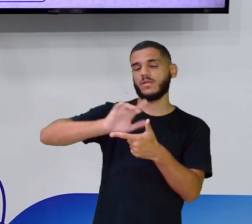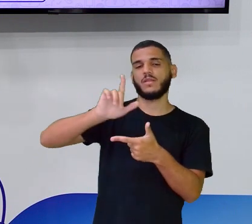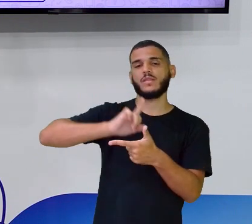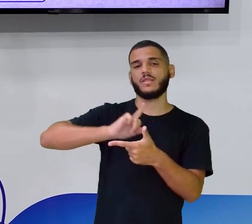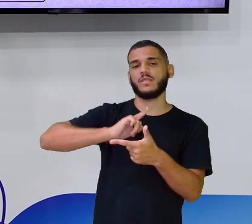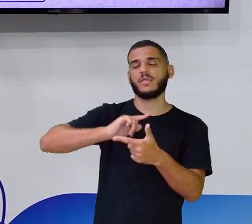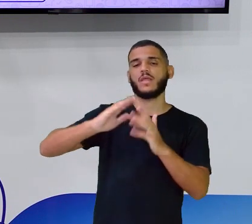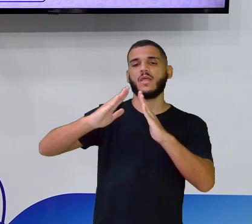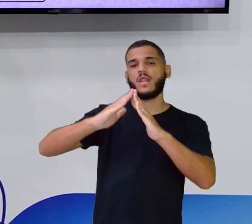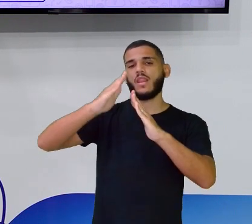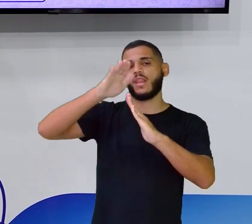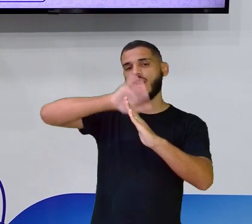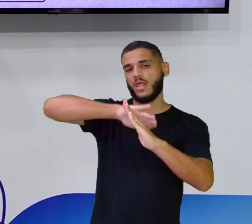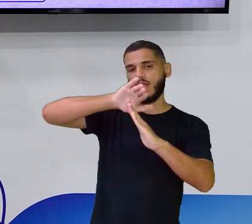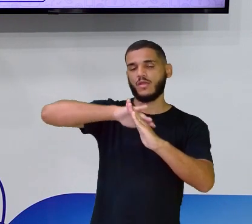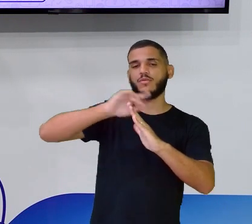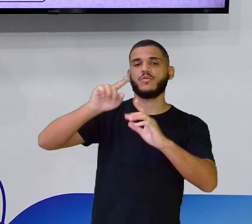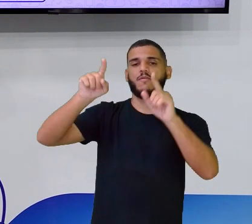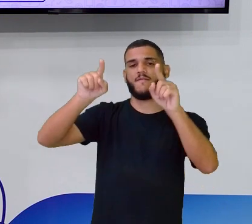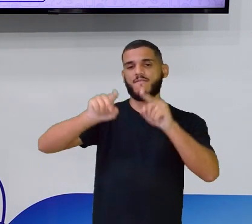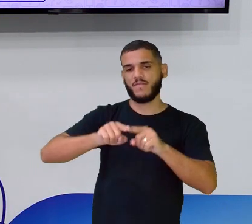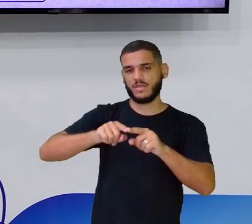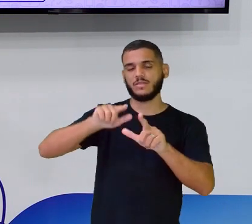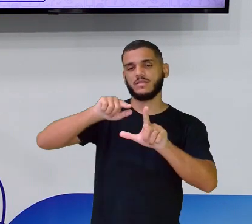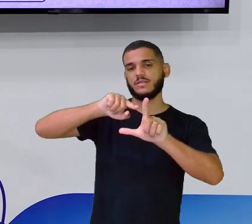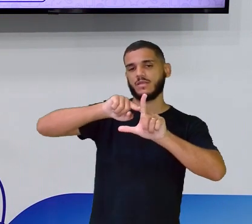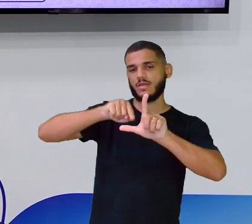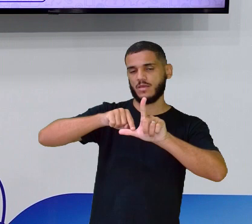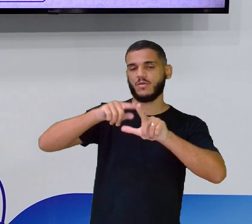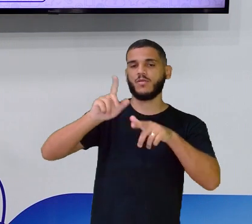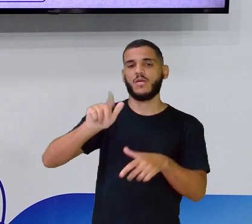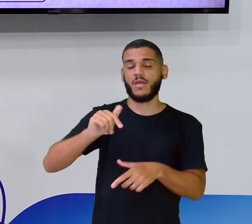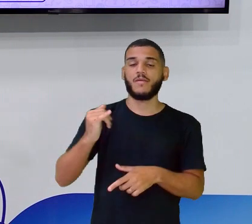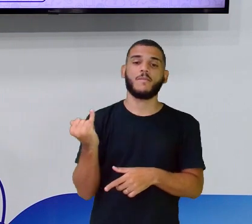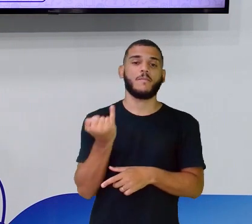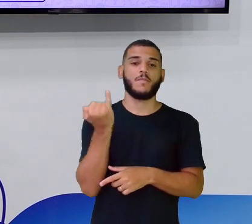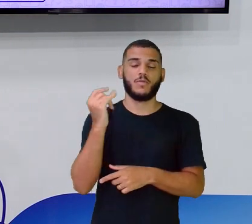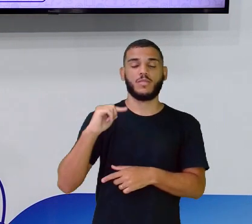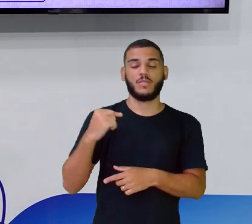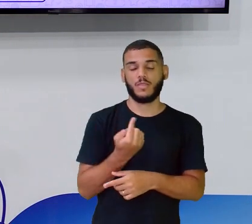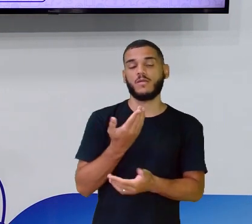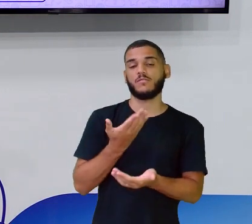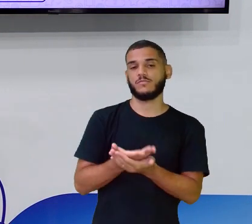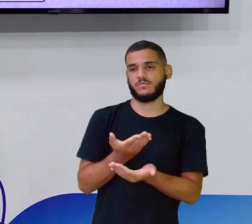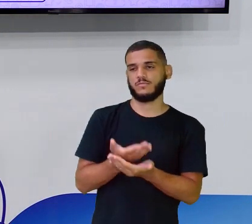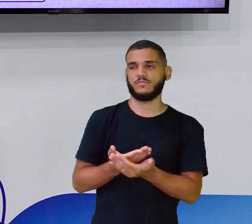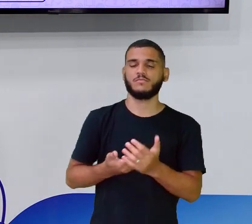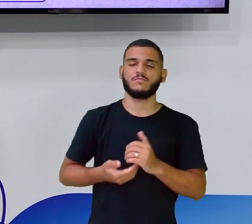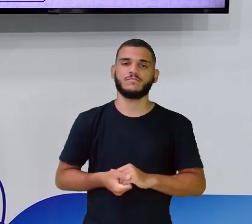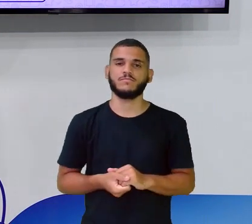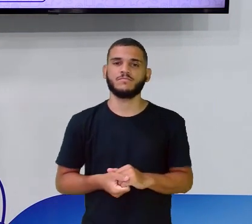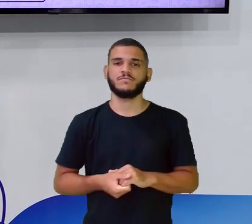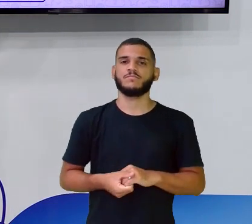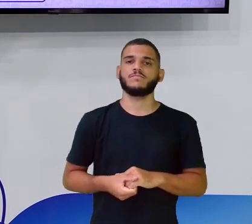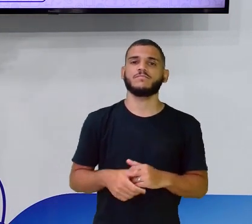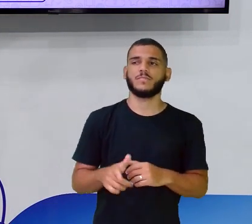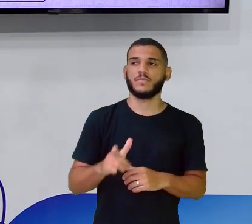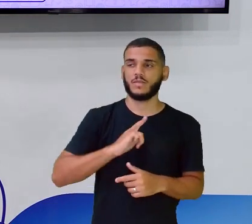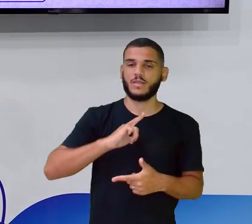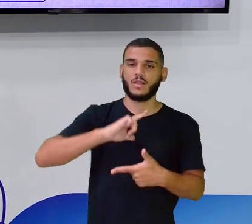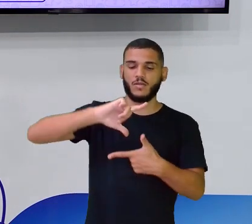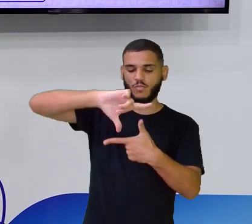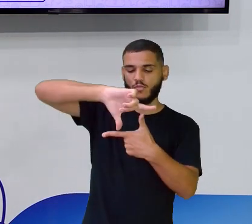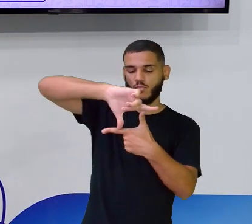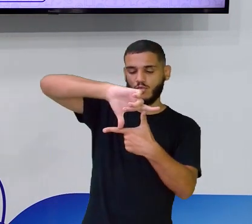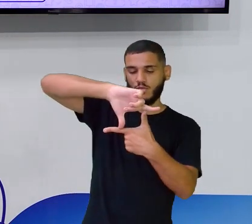lado, vértice e ângulo. Fica atento a isso, que isso vai importar para a gente na nossa aula. Eu tenho o quadrado, que é